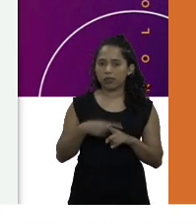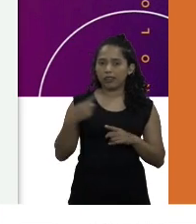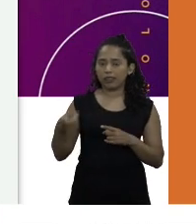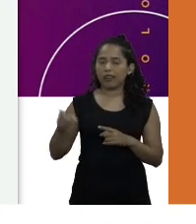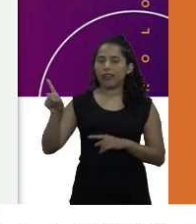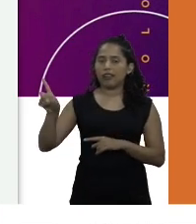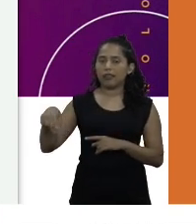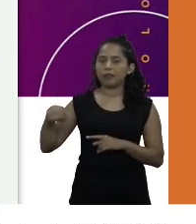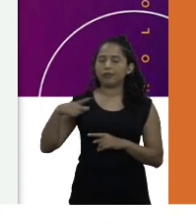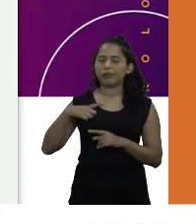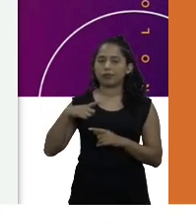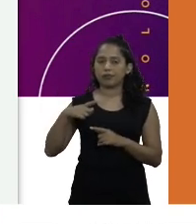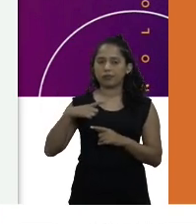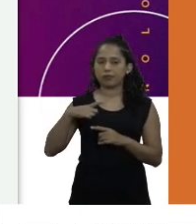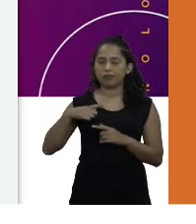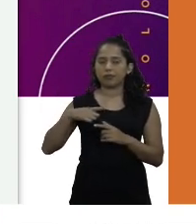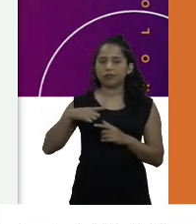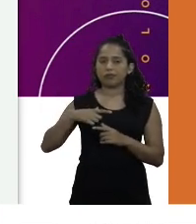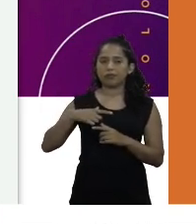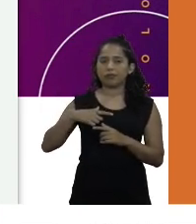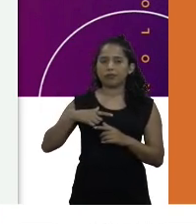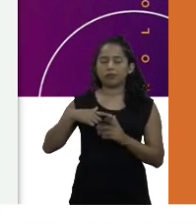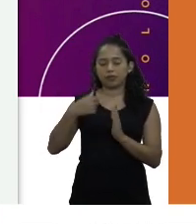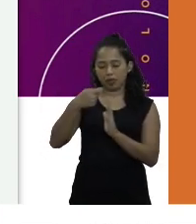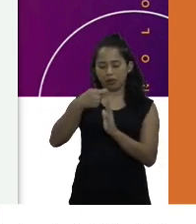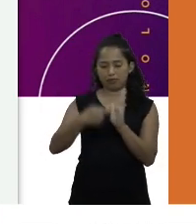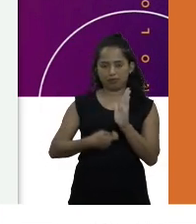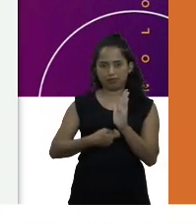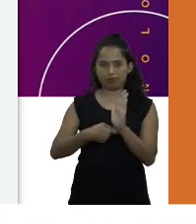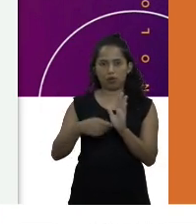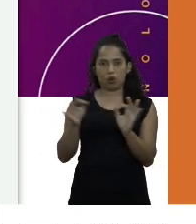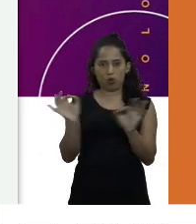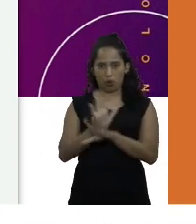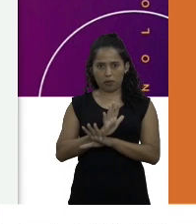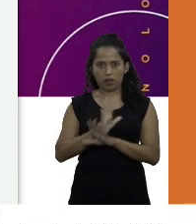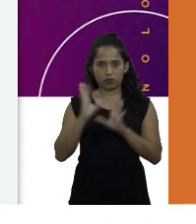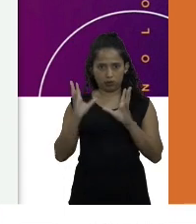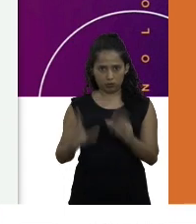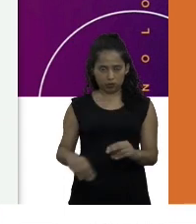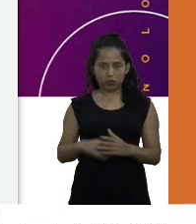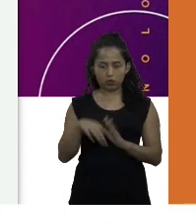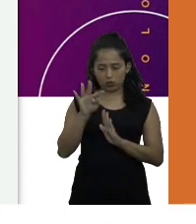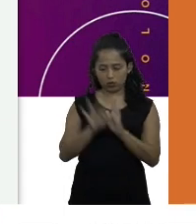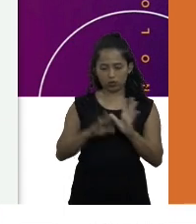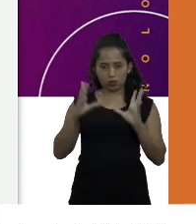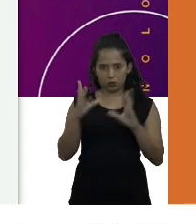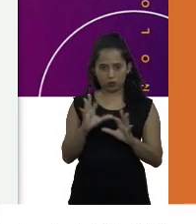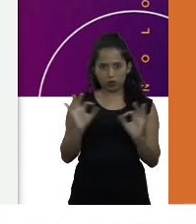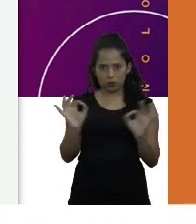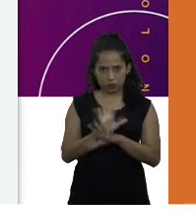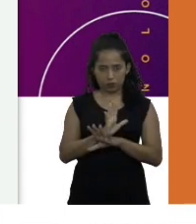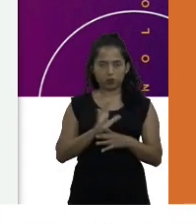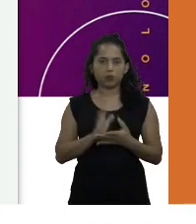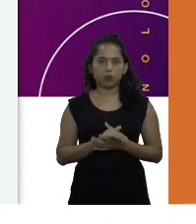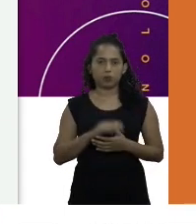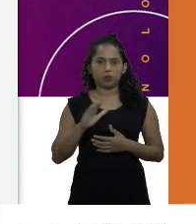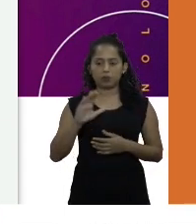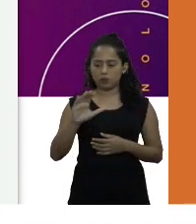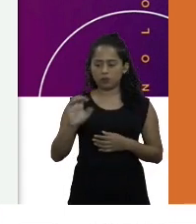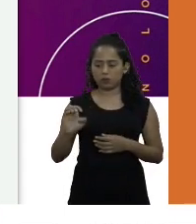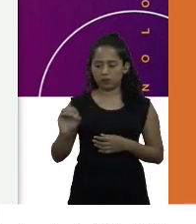completa, recomendo que vocês possam procurar também, está dizendo que o que a CEO fez de inteligência